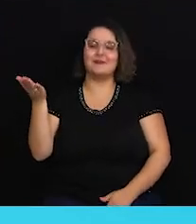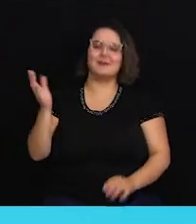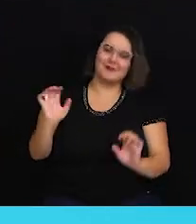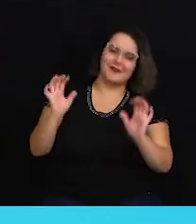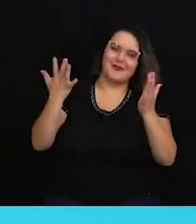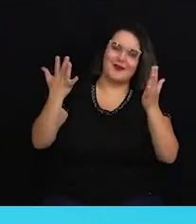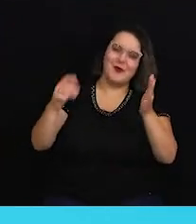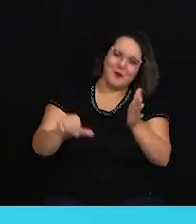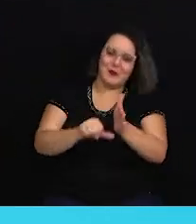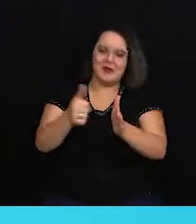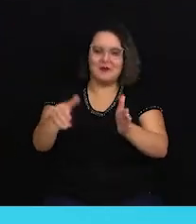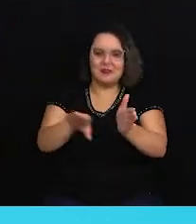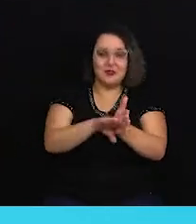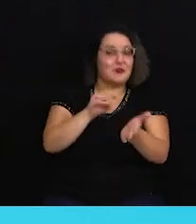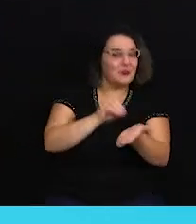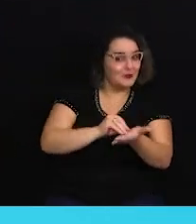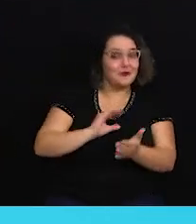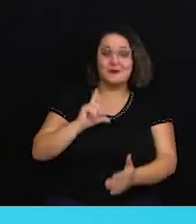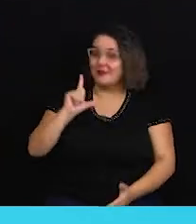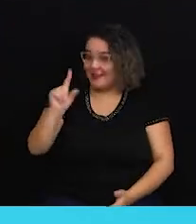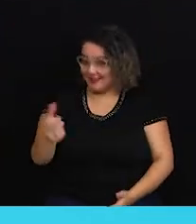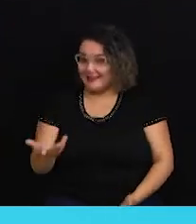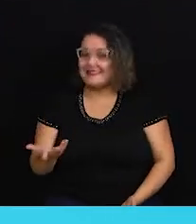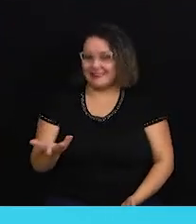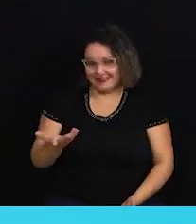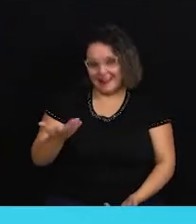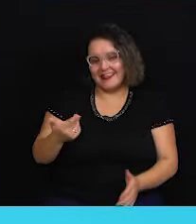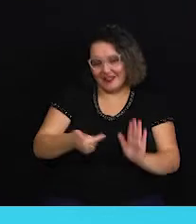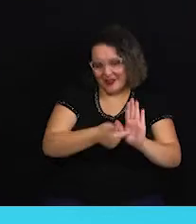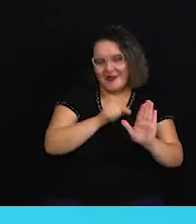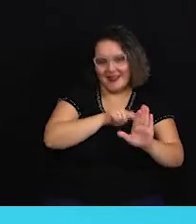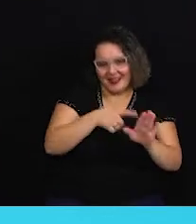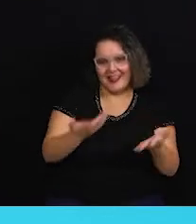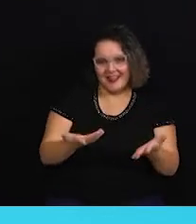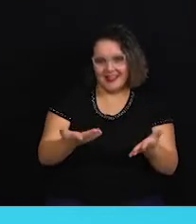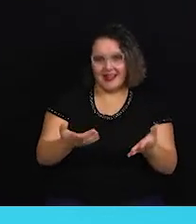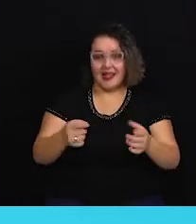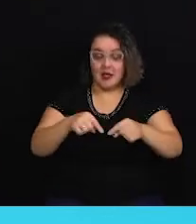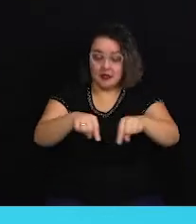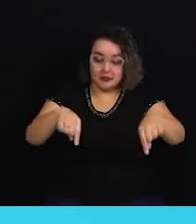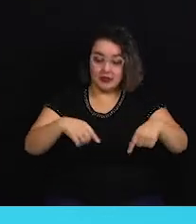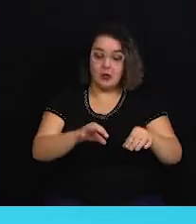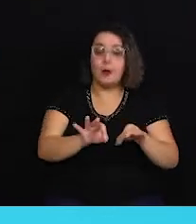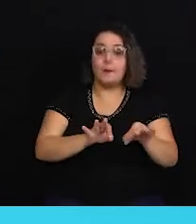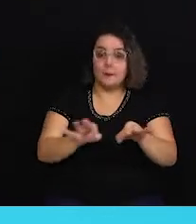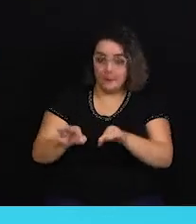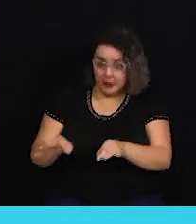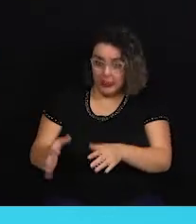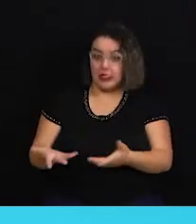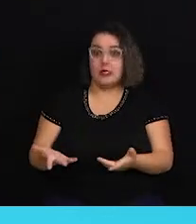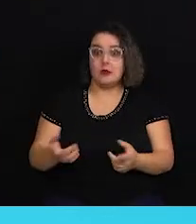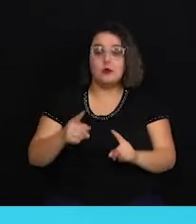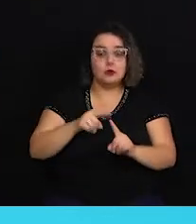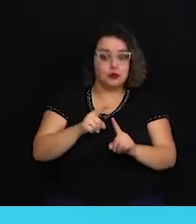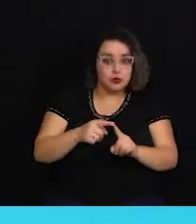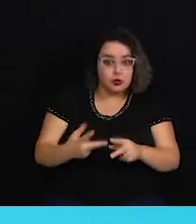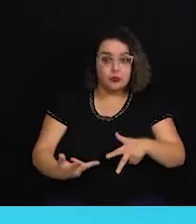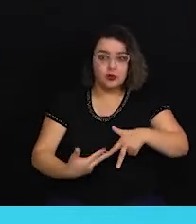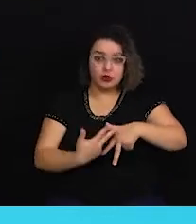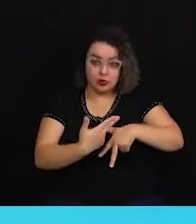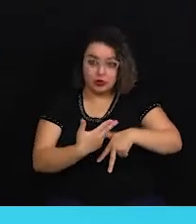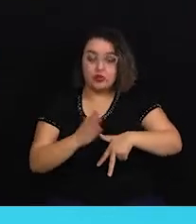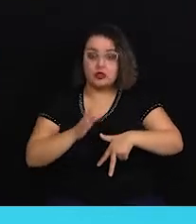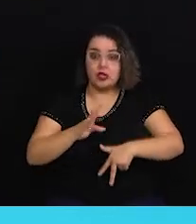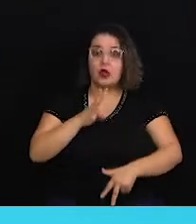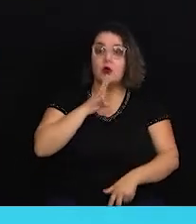gente é o primeiro a chegar e o último a sair, porque a gente tem que estar deixando a sala, né, preparada para aquela cirurgia, para aquele tipo de